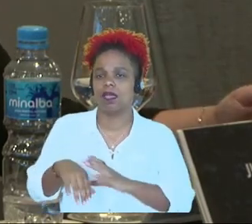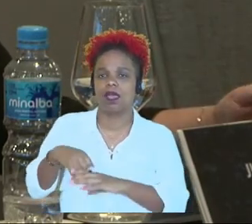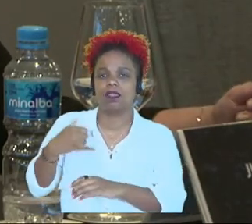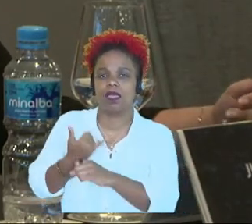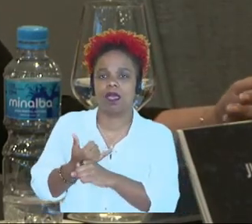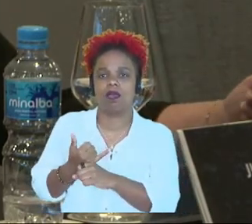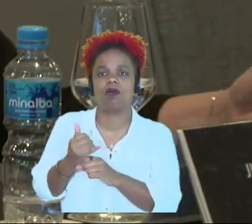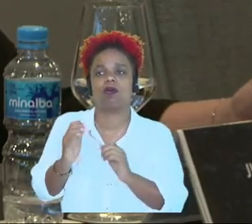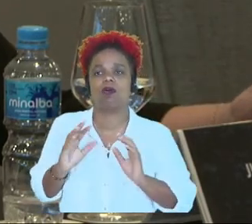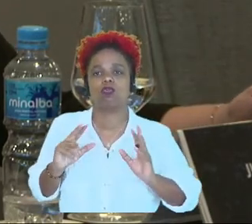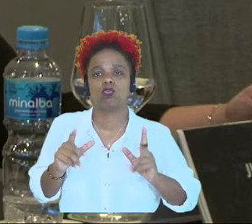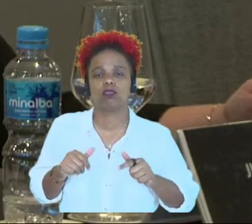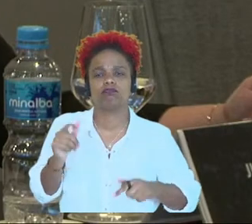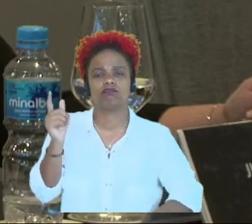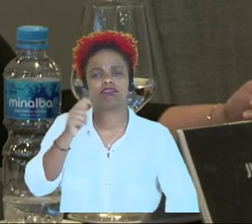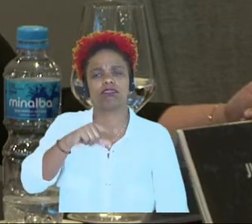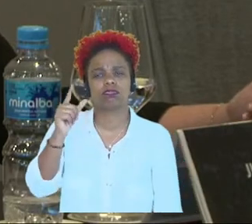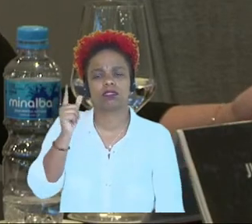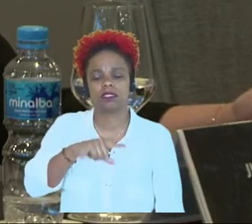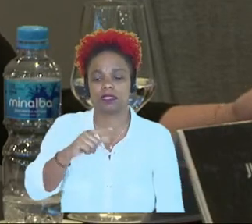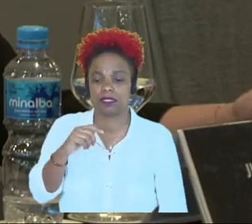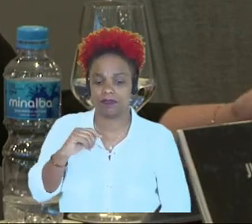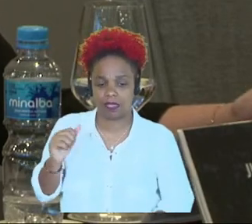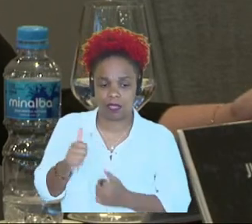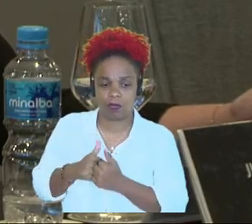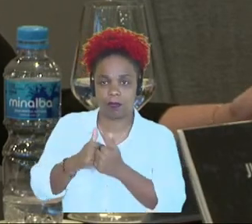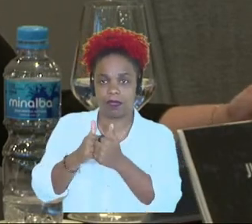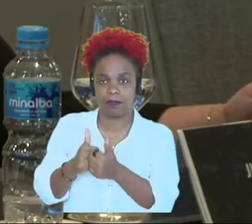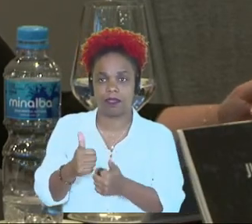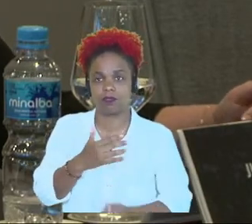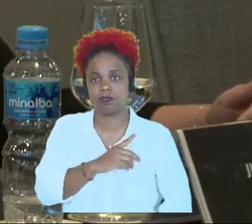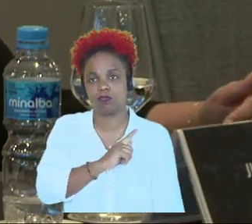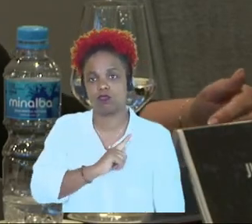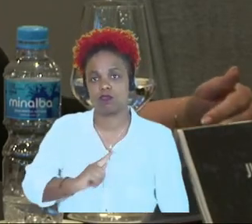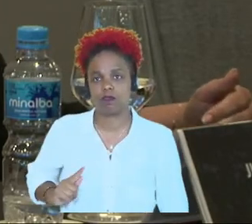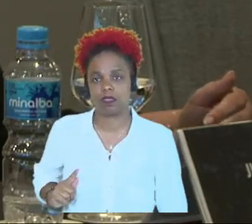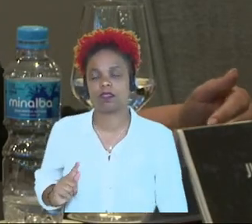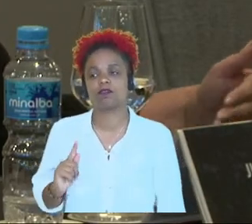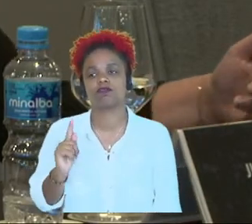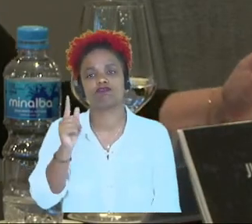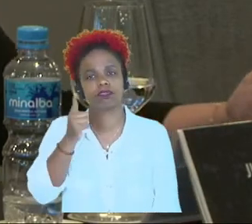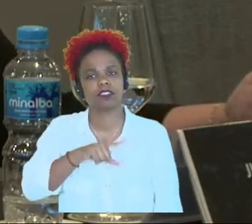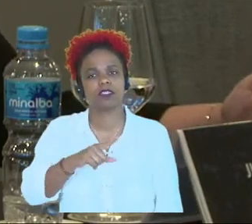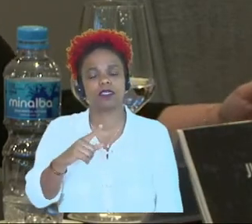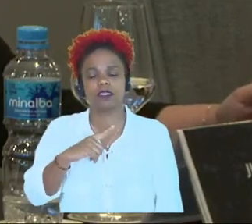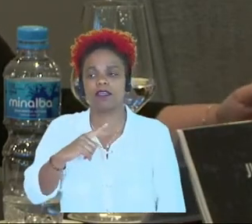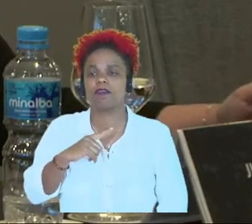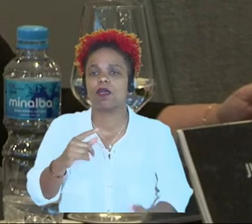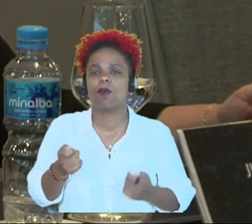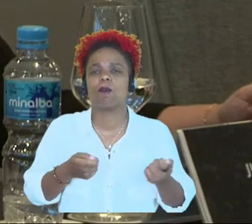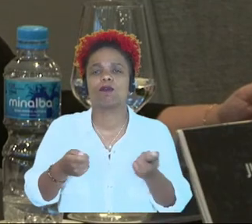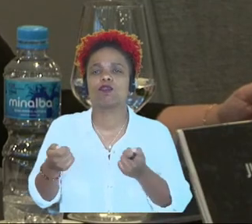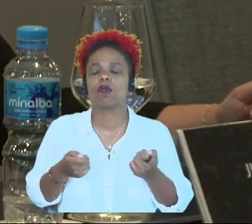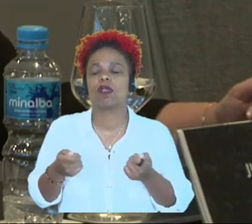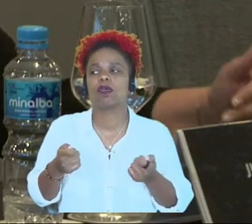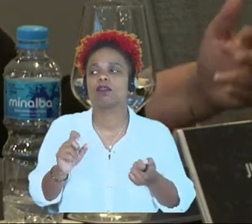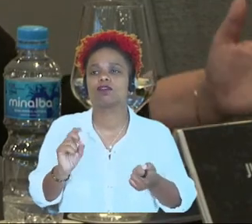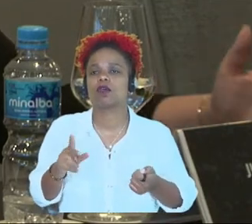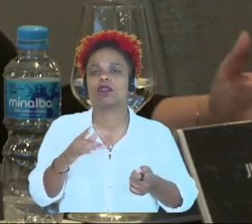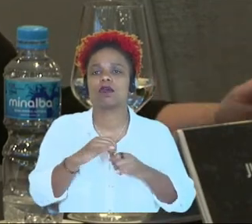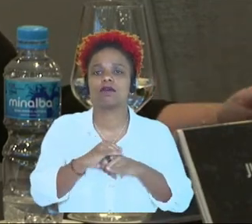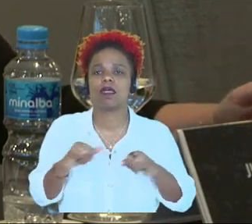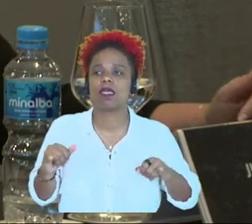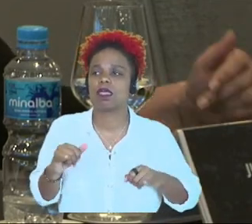aqui, para conseguir fazer esse acompanhamento do governo, para conseguir fazer essa cobrança, né? Não apenas para a gente ficar